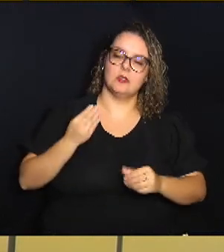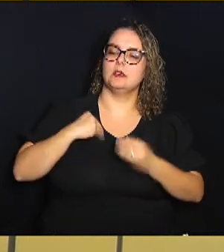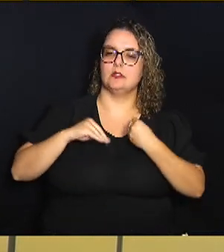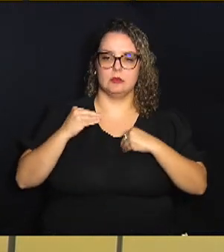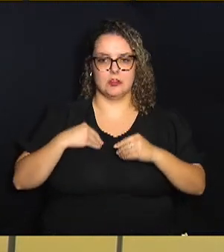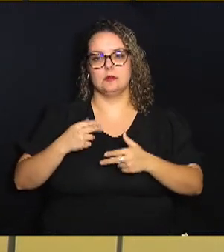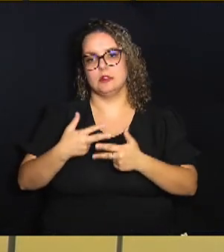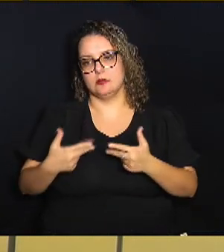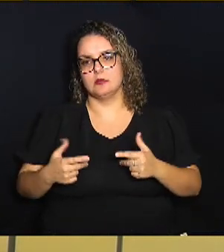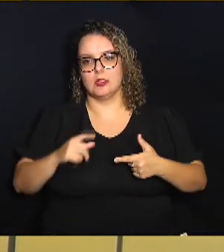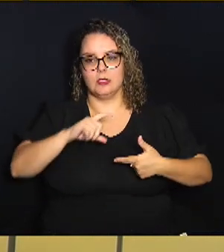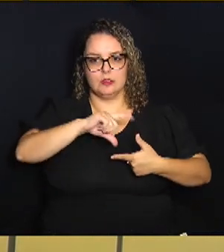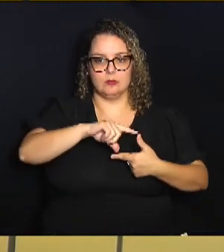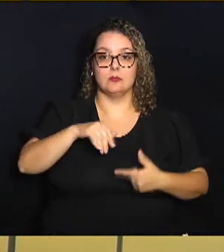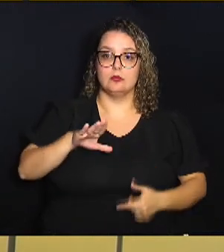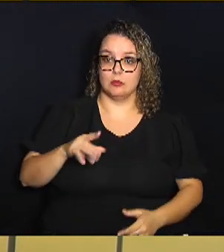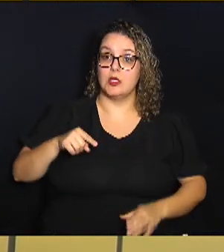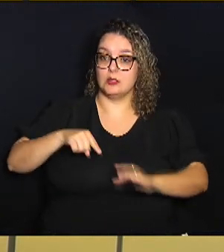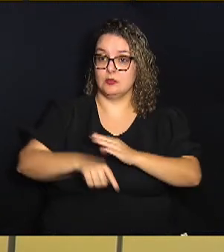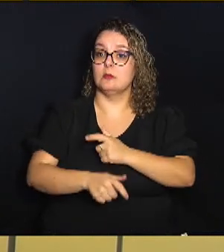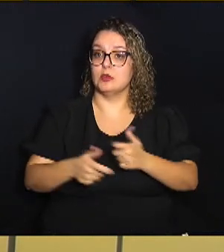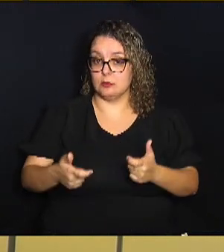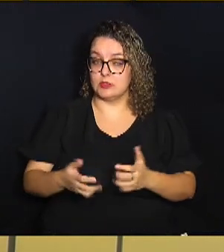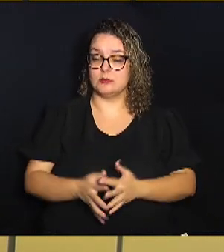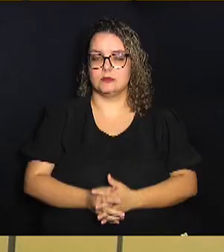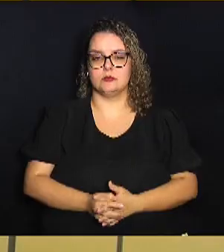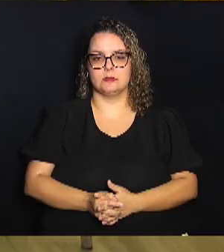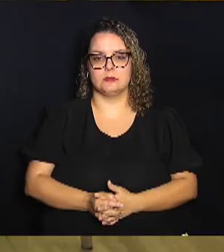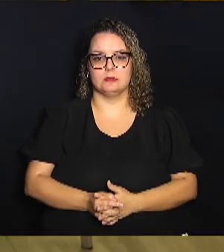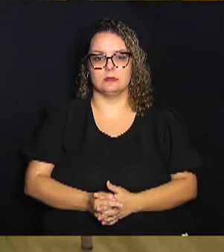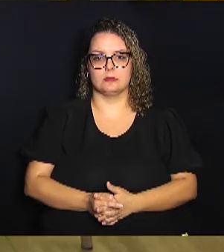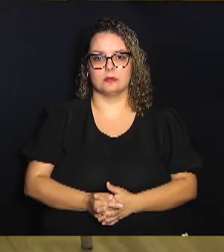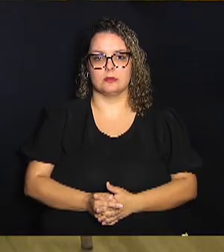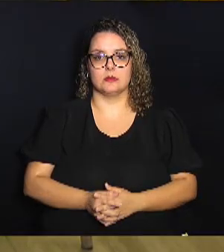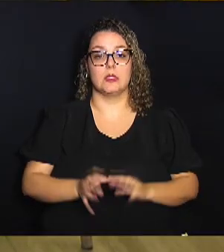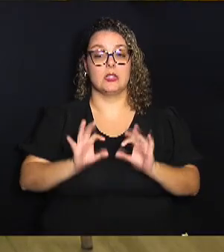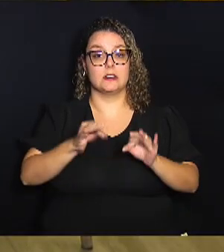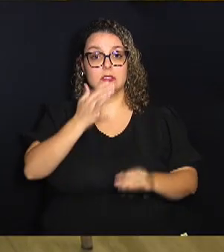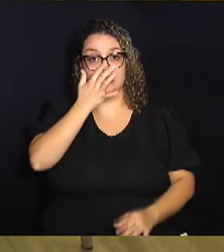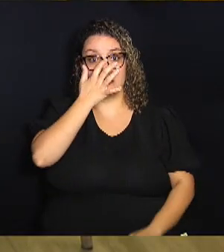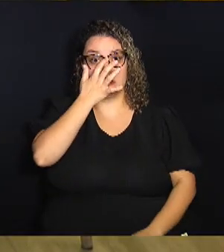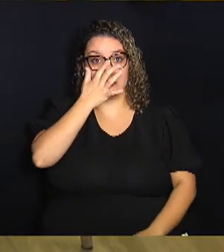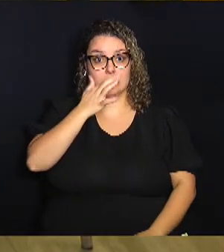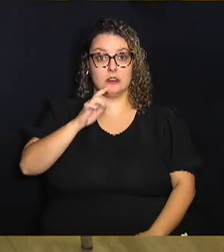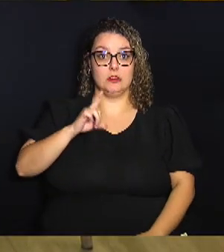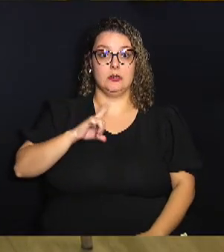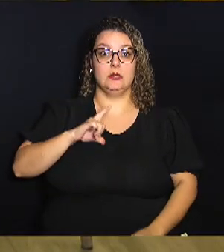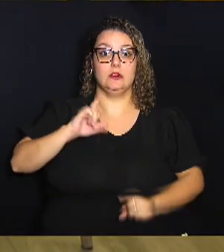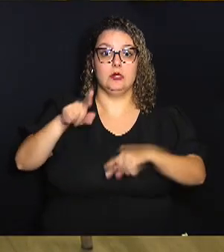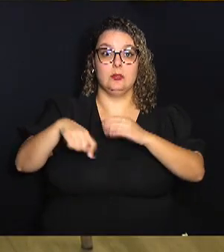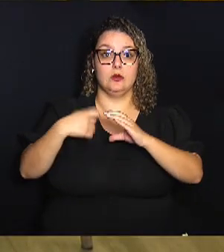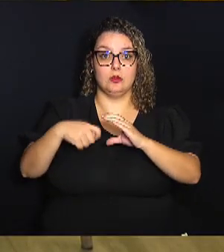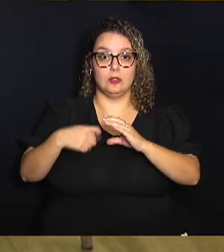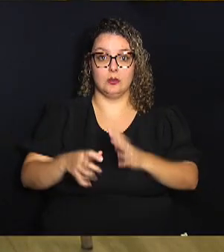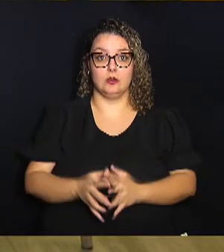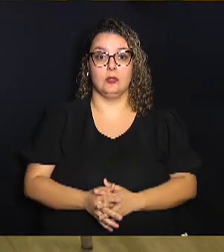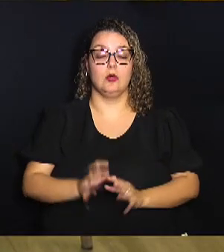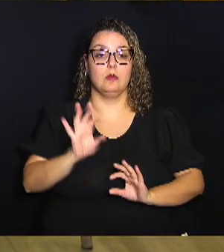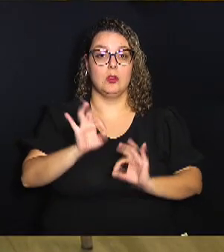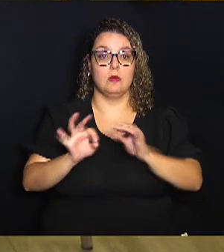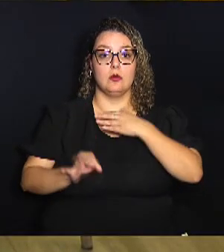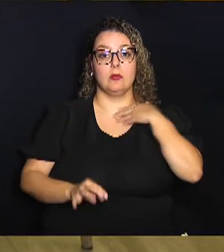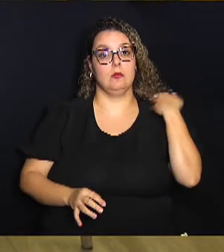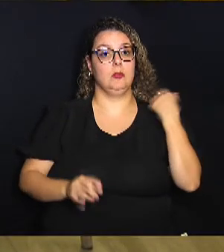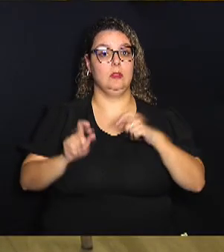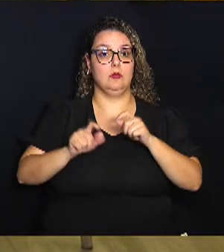esses quadros até mais profundos disso. Tá certo. Então, a gente tem aí o outro vídeo preparado,